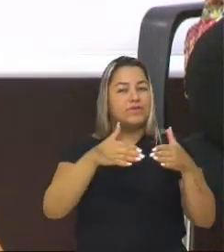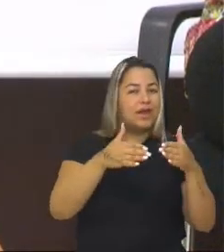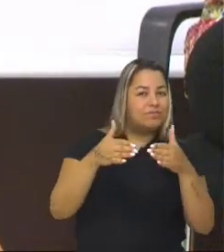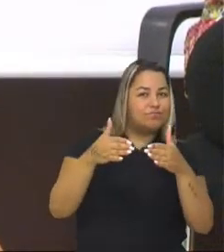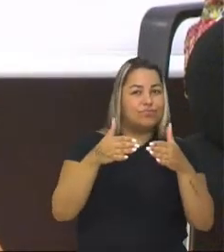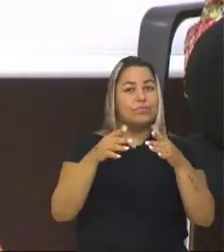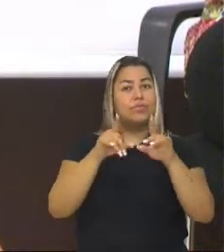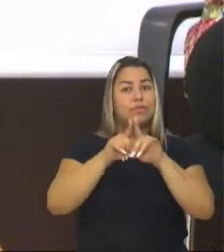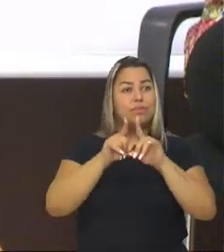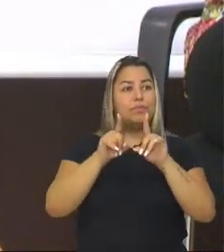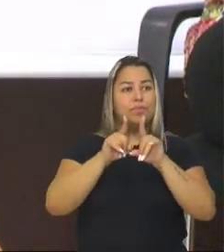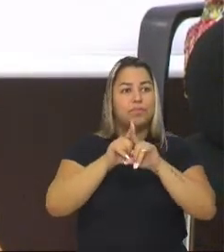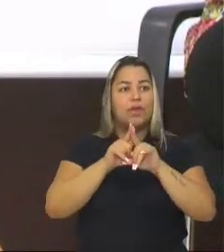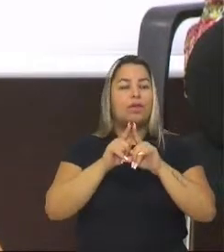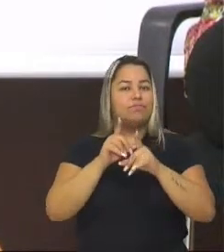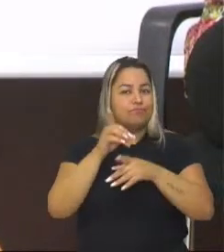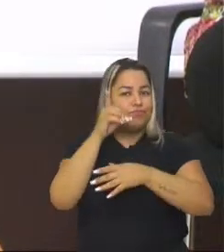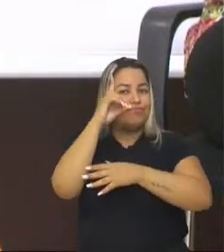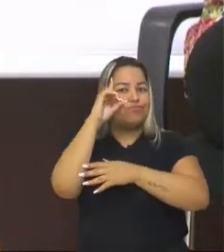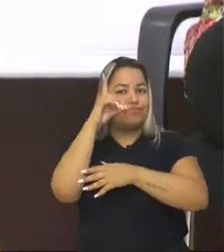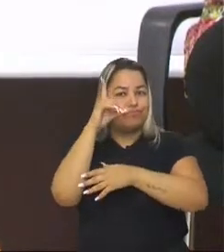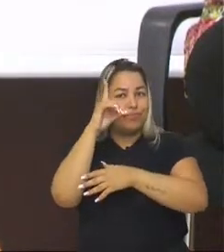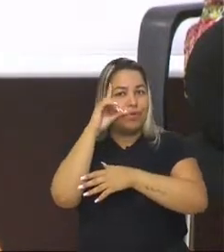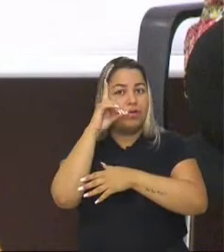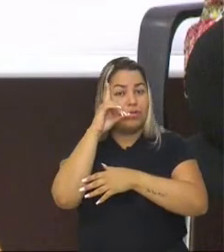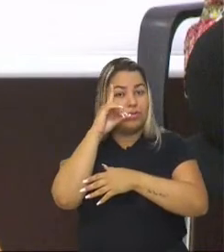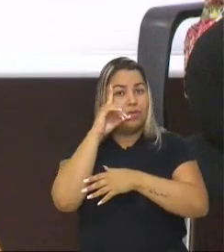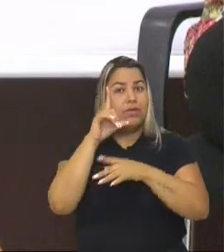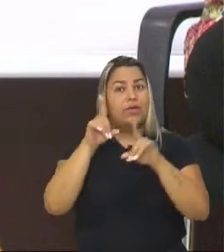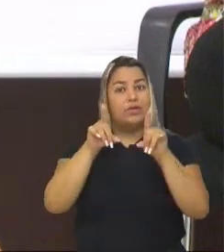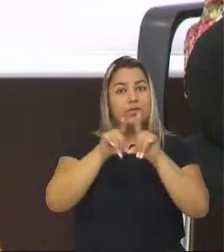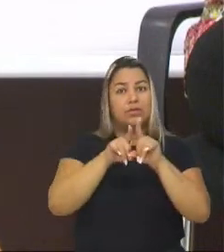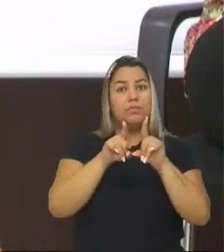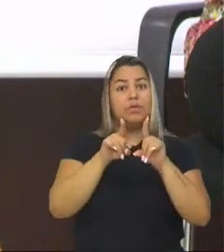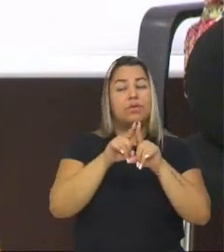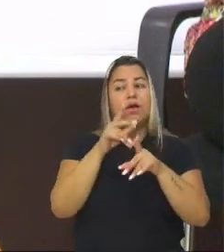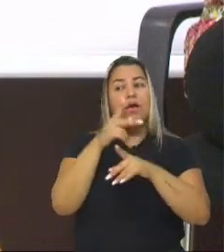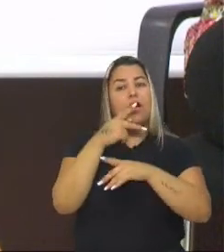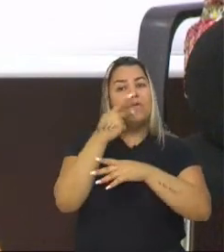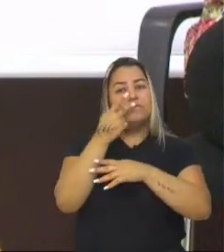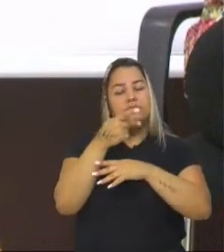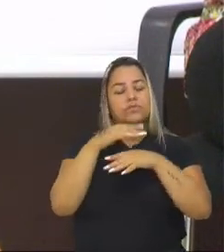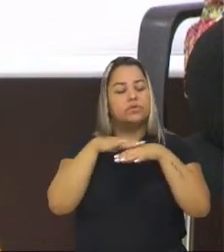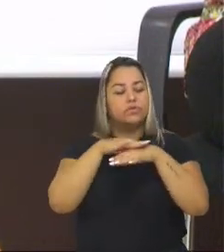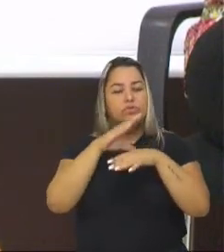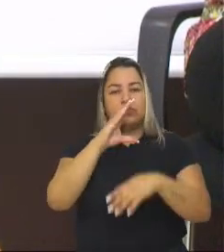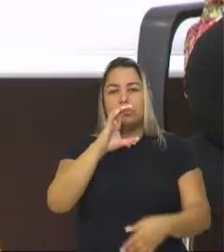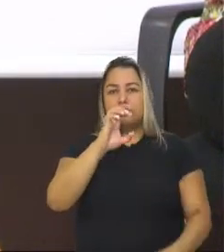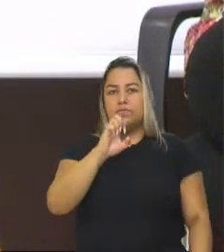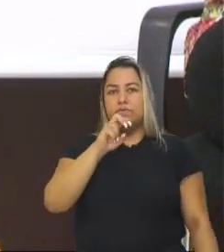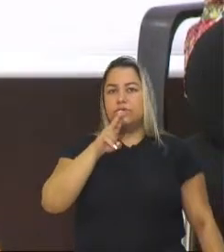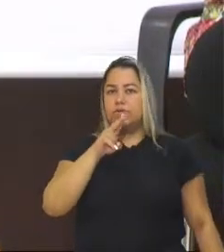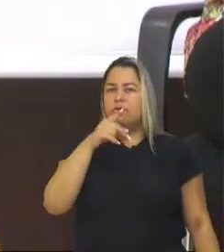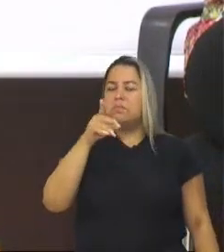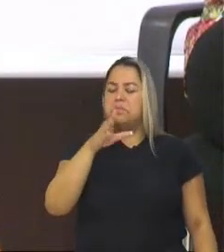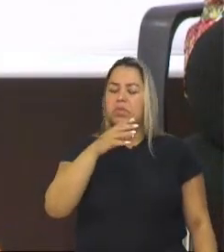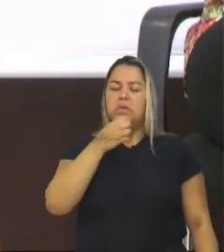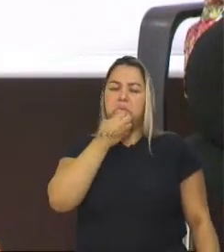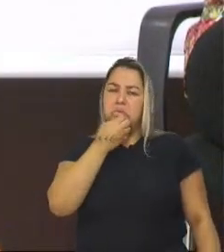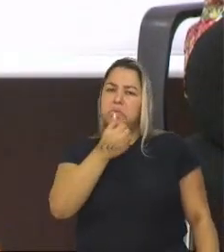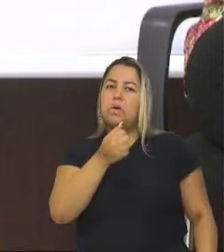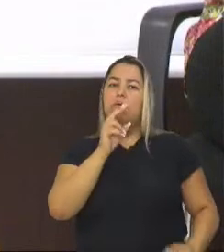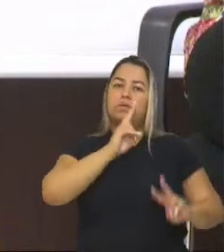é constante. E eu estava há pouco conversando com o Céu e dizendo assim, que bom a gente se